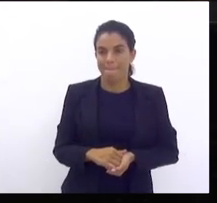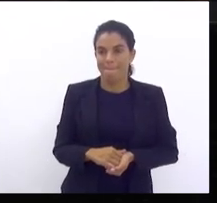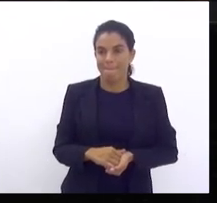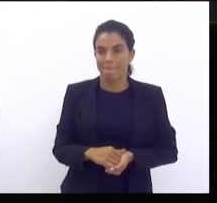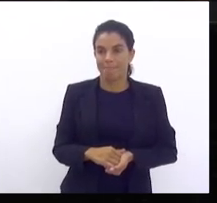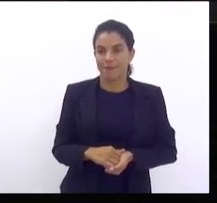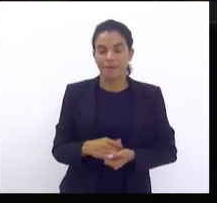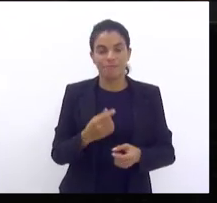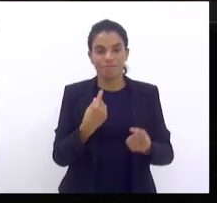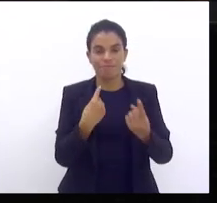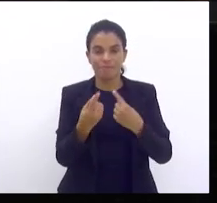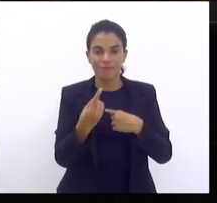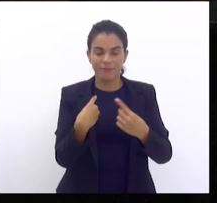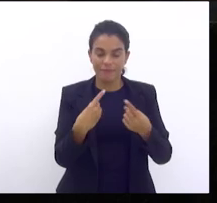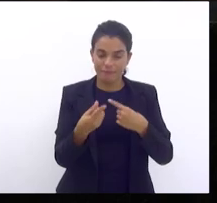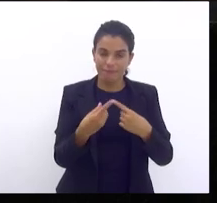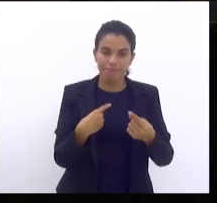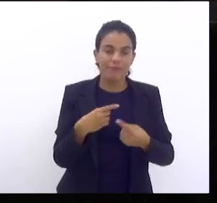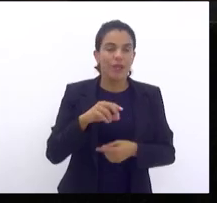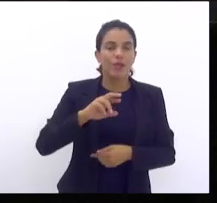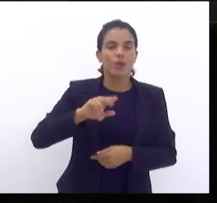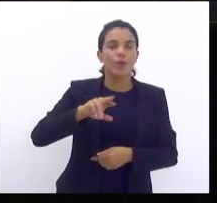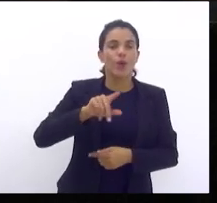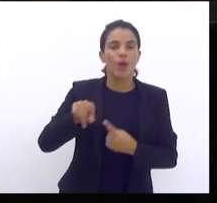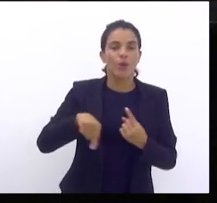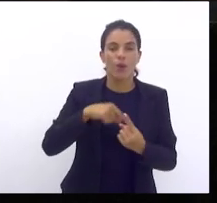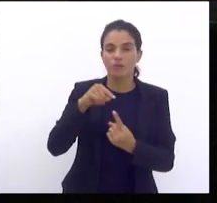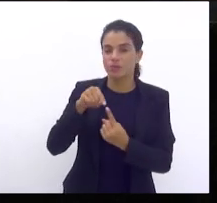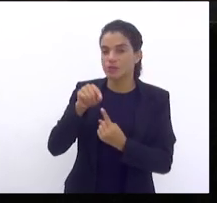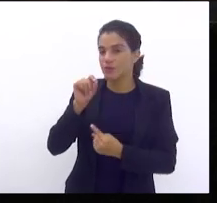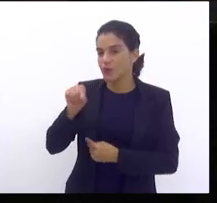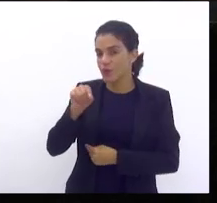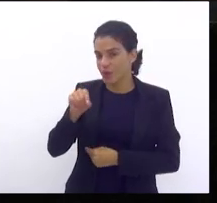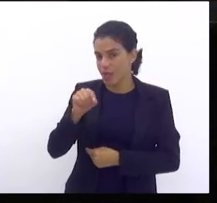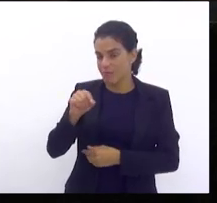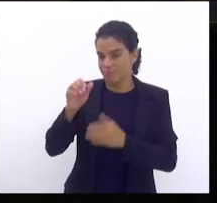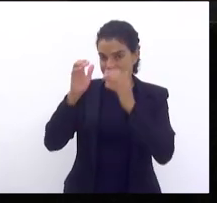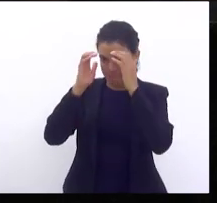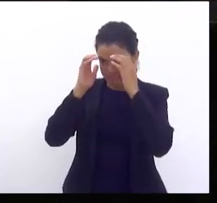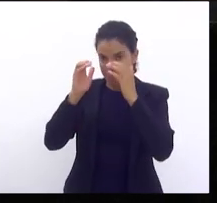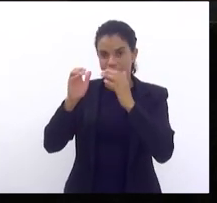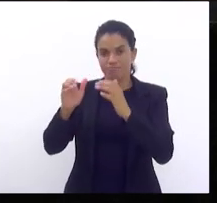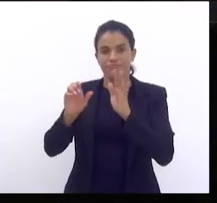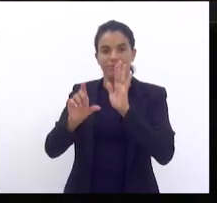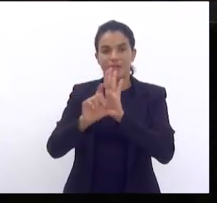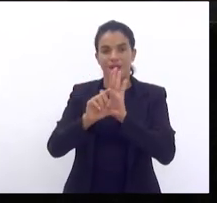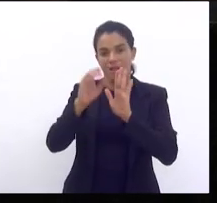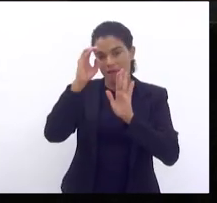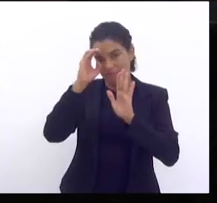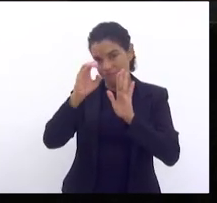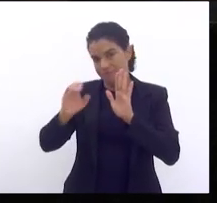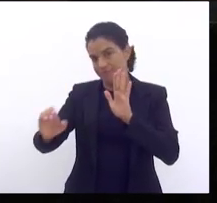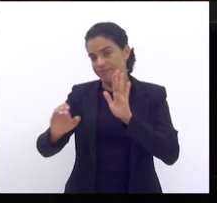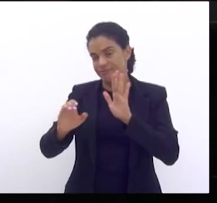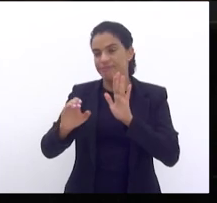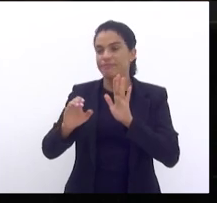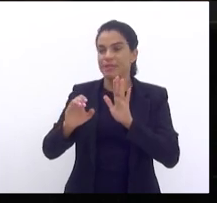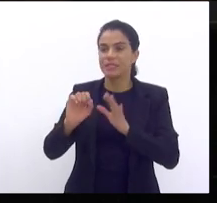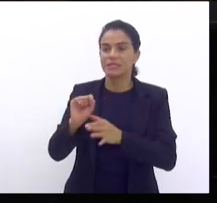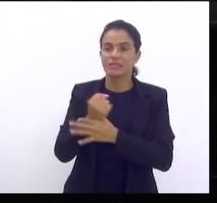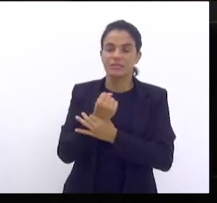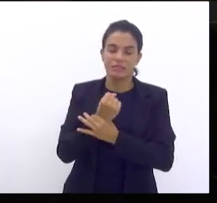que tá transitando e não para fazer cumprir o sistema de